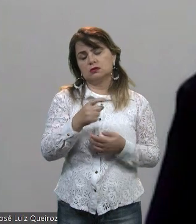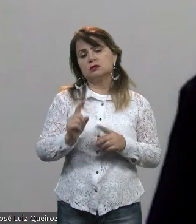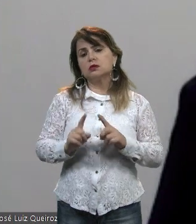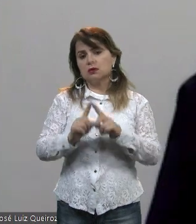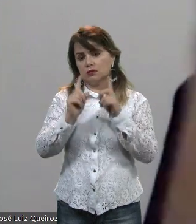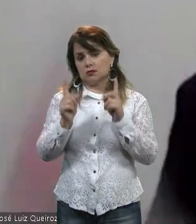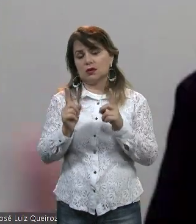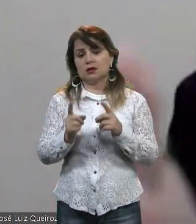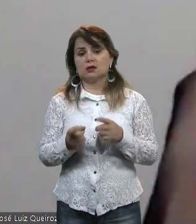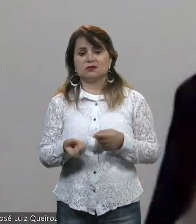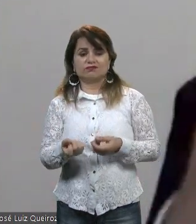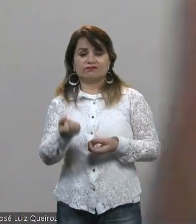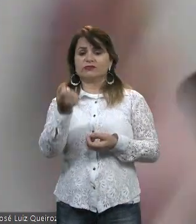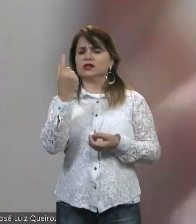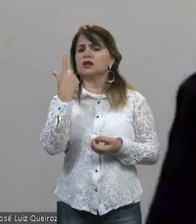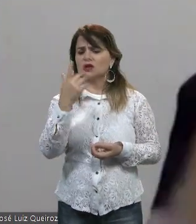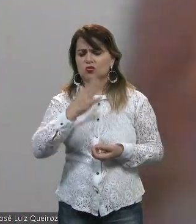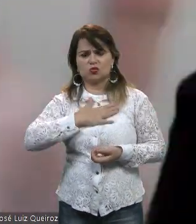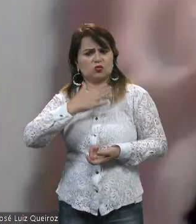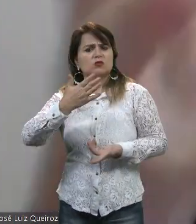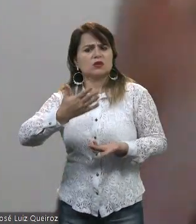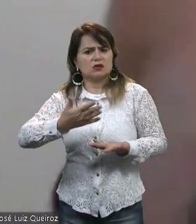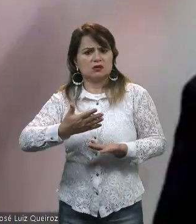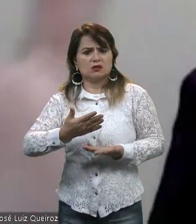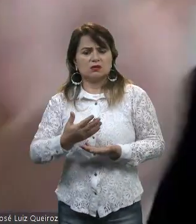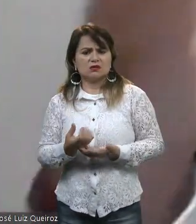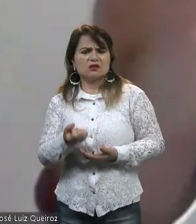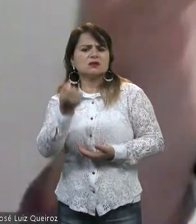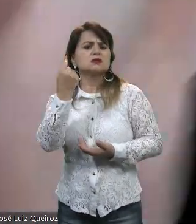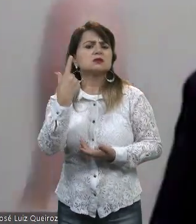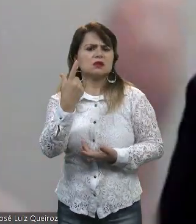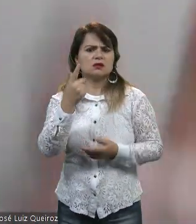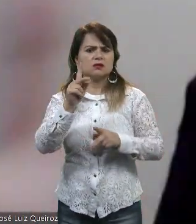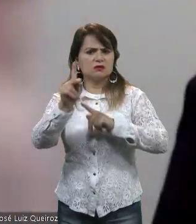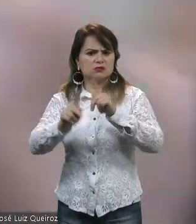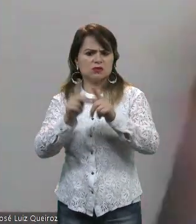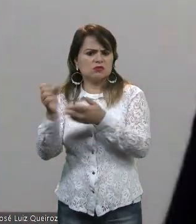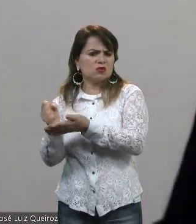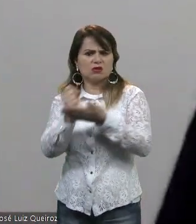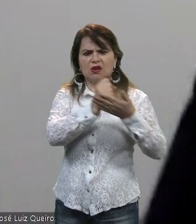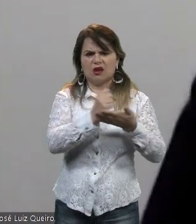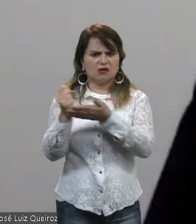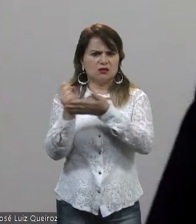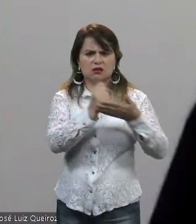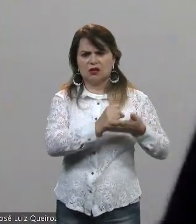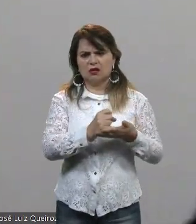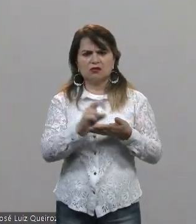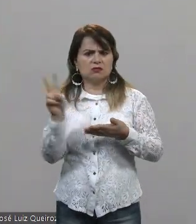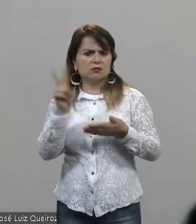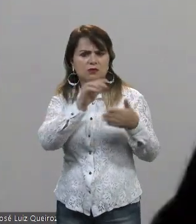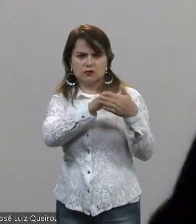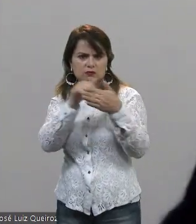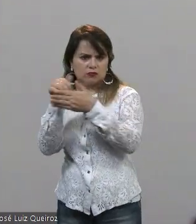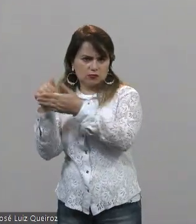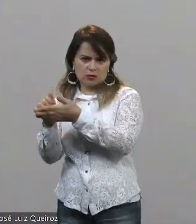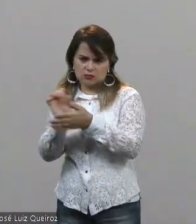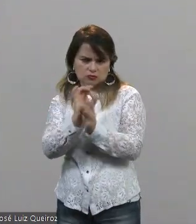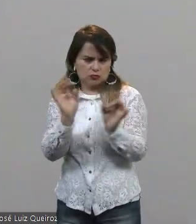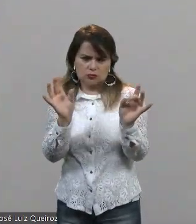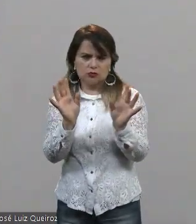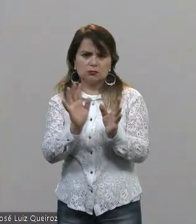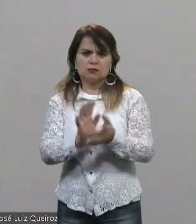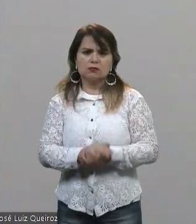deixar minha perplexidade diante dessas coisas, esses jabutis que são plantados aqui para a gente votar. Somente isso, presidente.